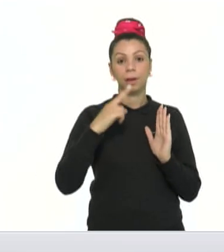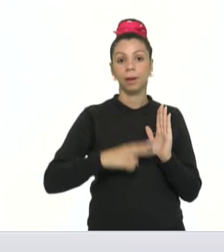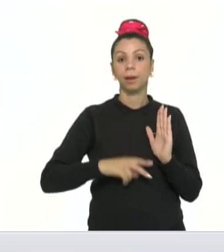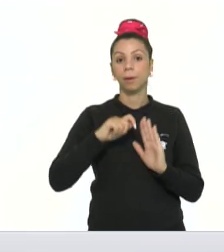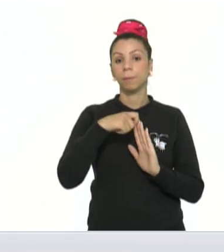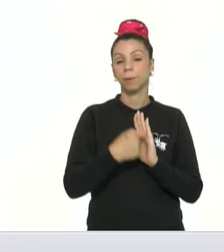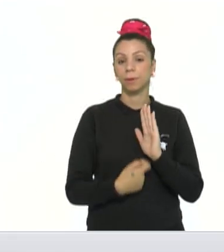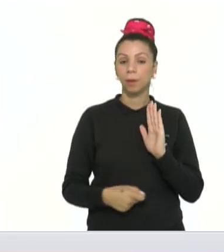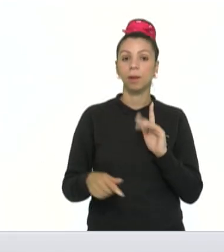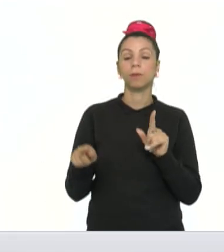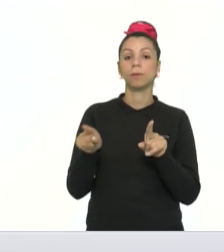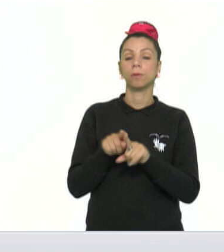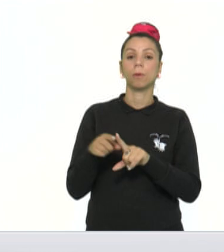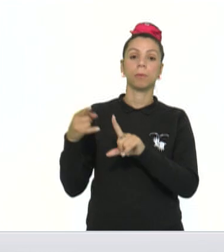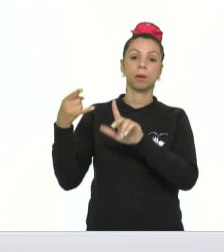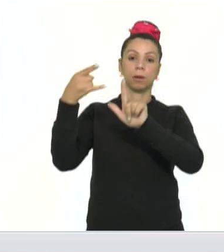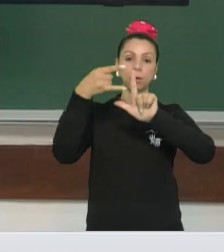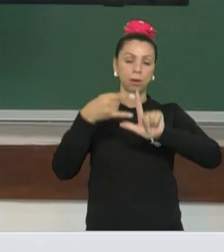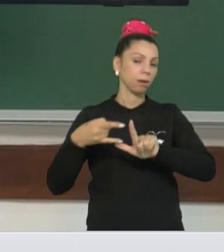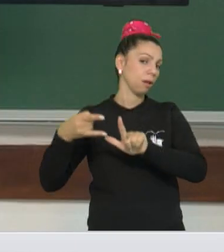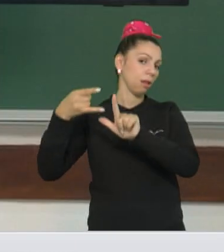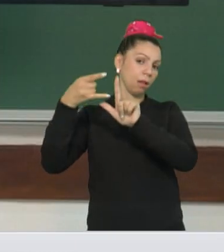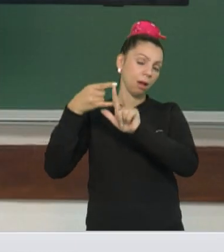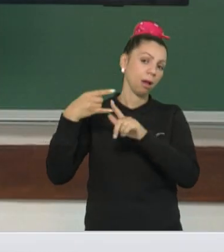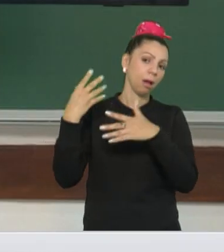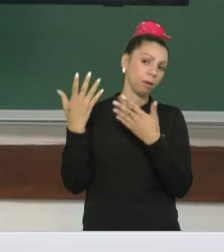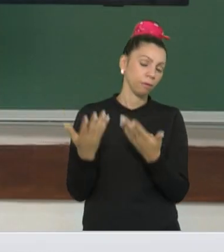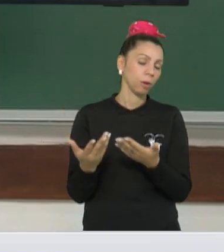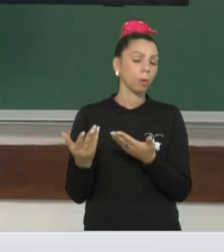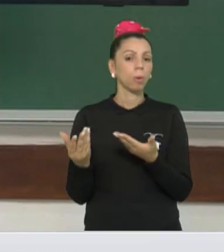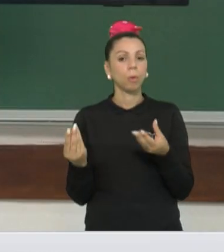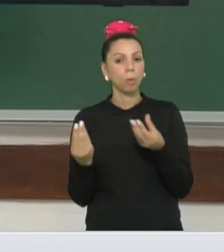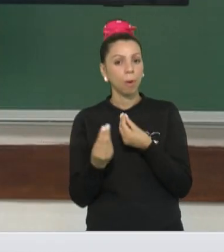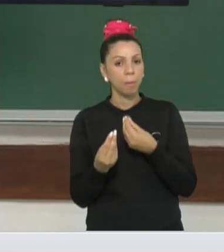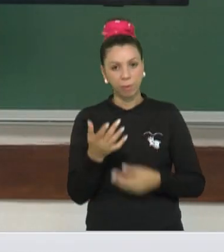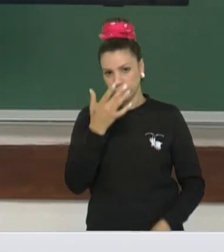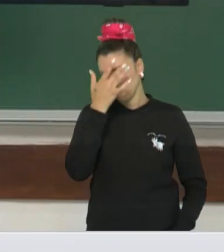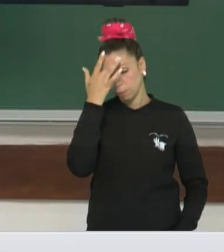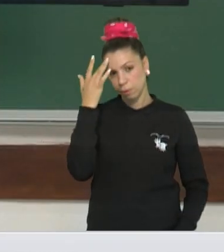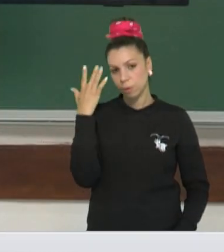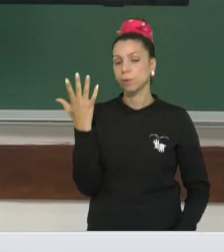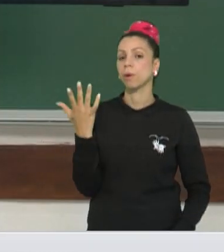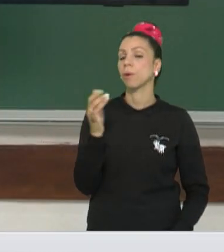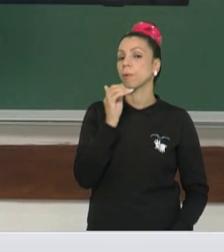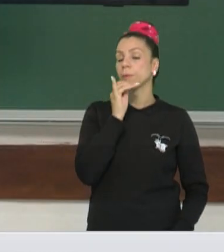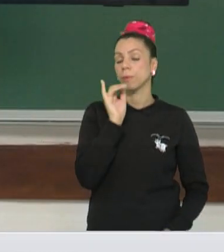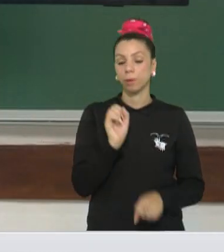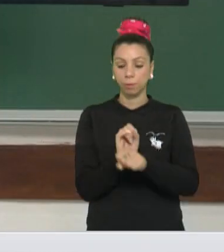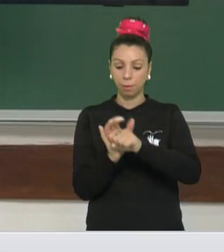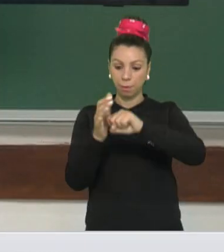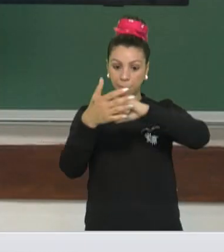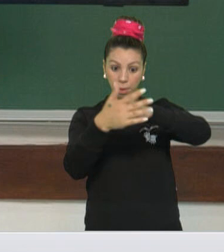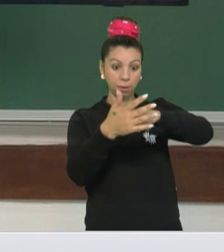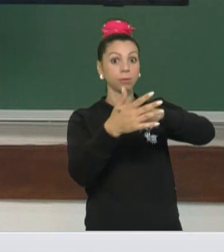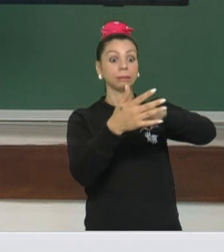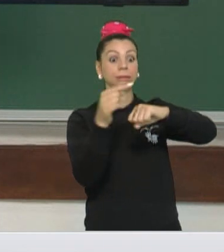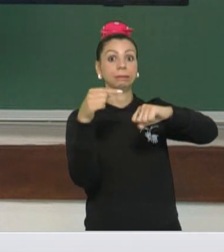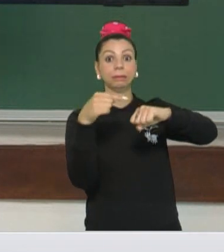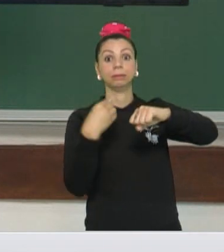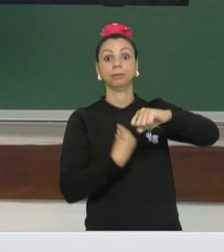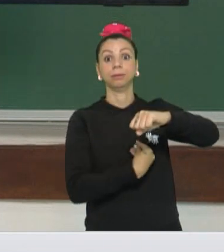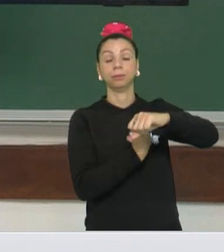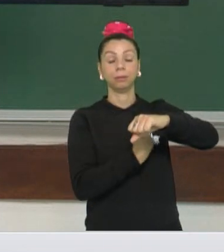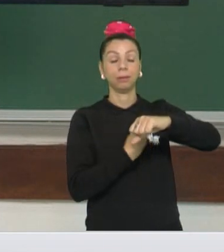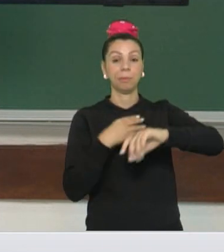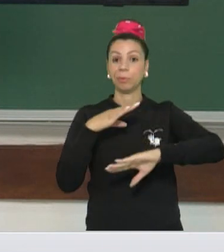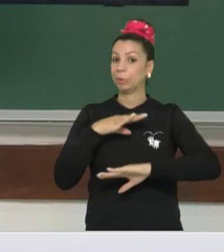as lives, né? Como que as pessoas se reinventam, né? Aparece uma pandemia na nossa vida, uma